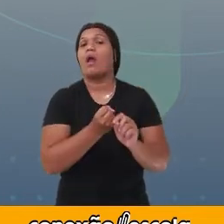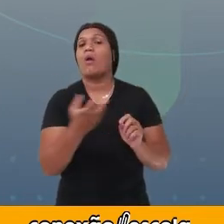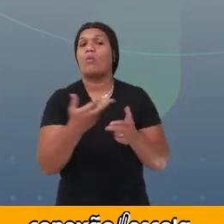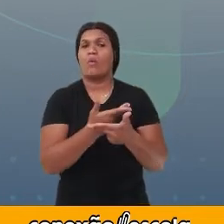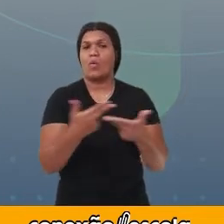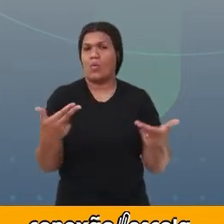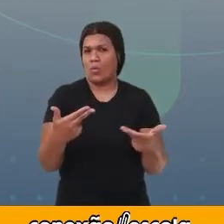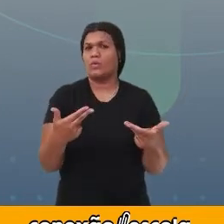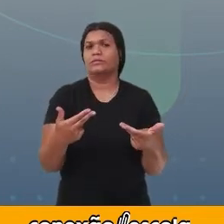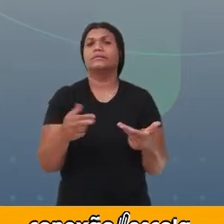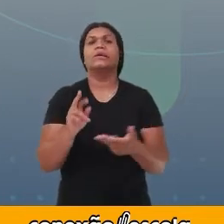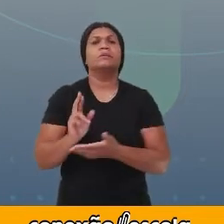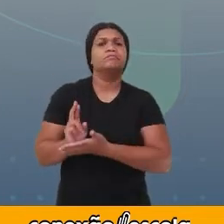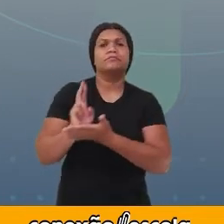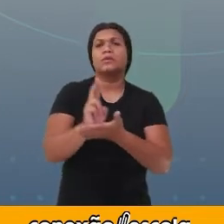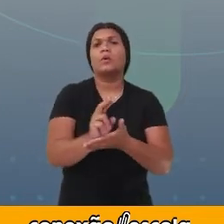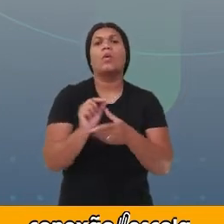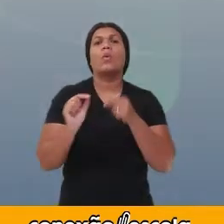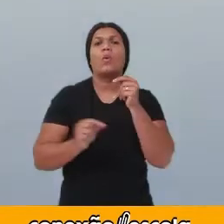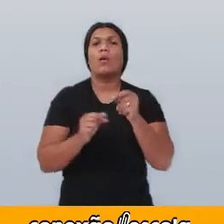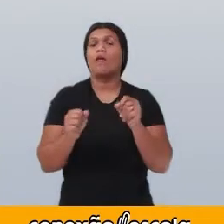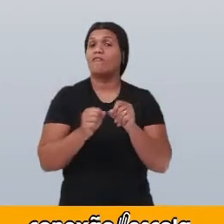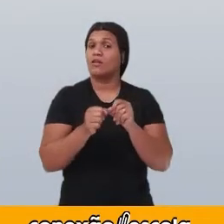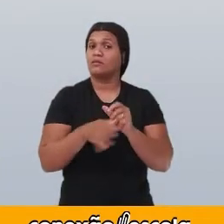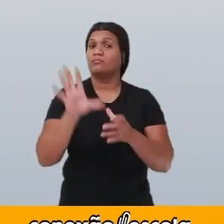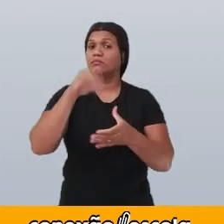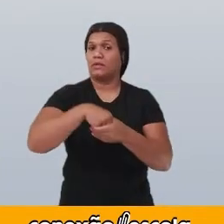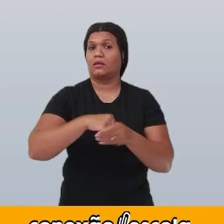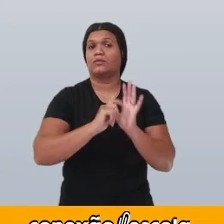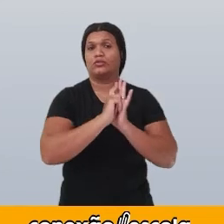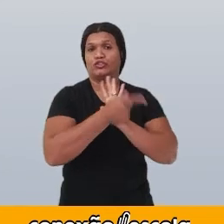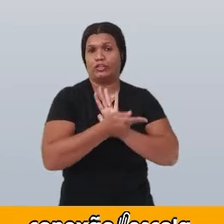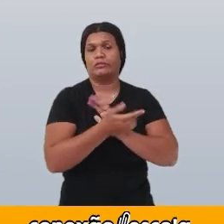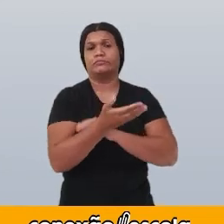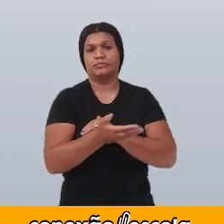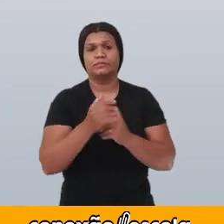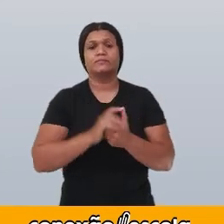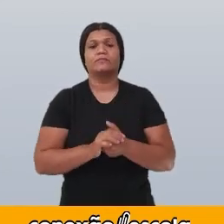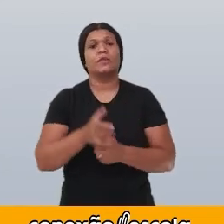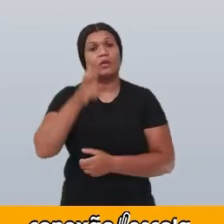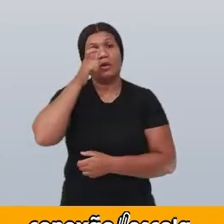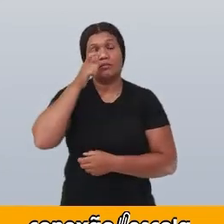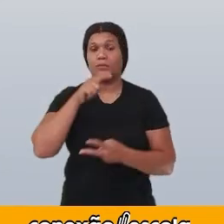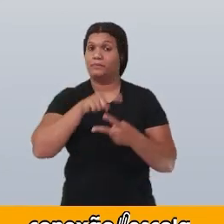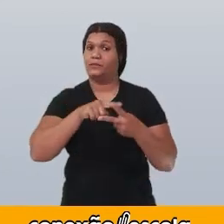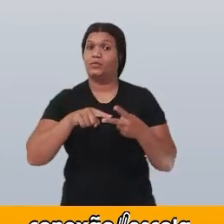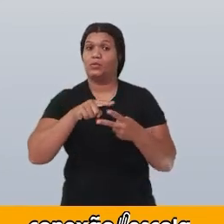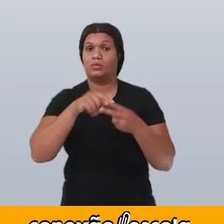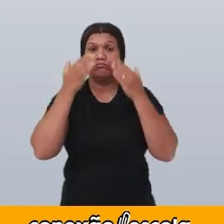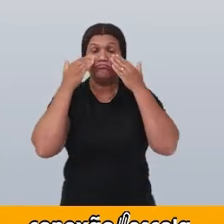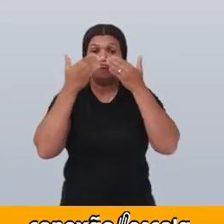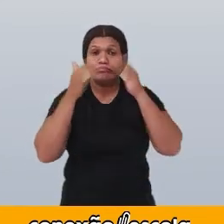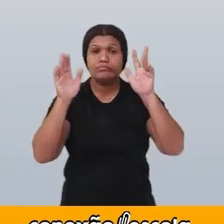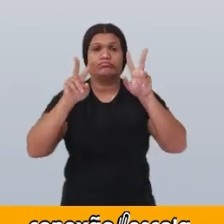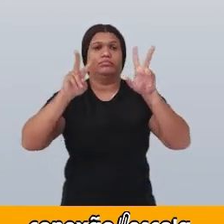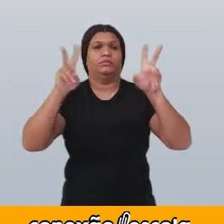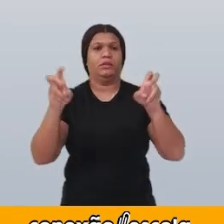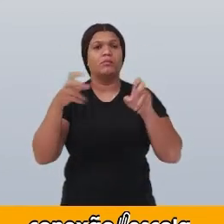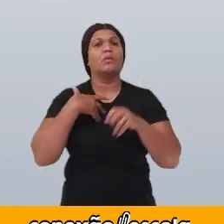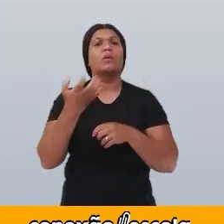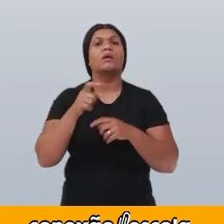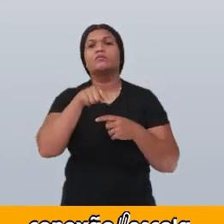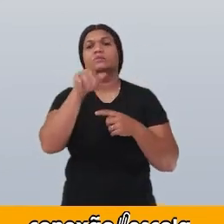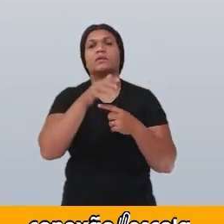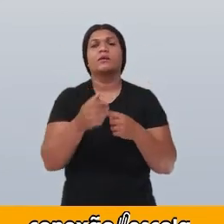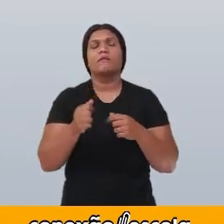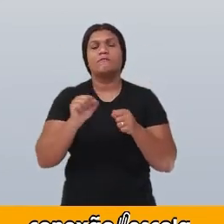alguns recursos que vão constituindo esse gênero. Vamos observar aqui duas manchetes. E eu quero que você avalie